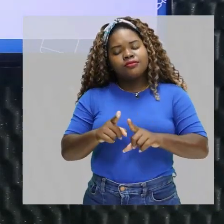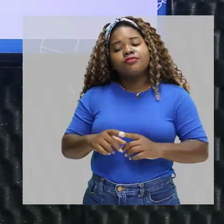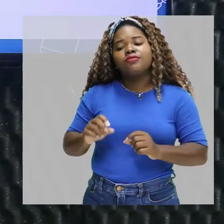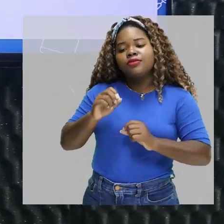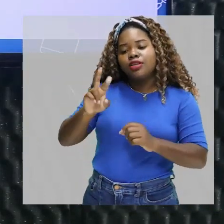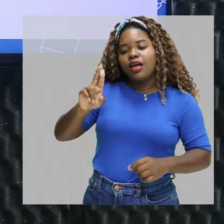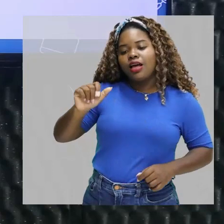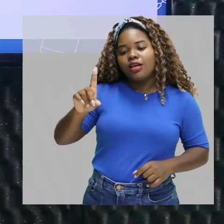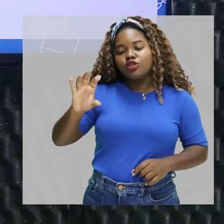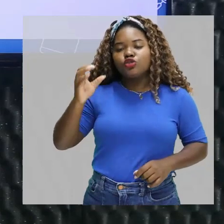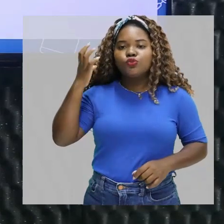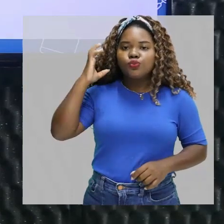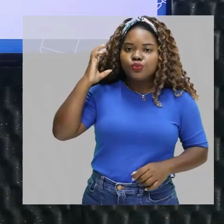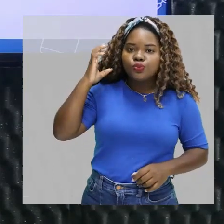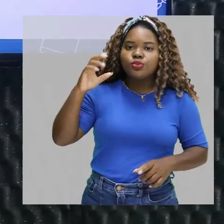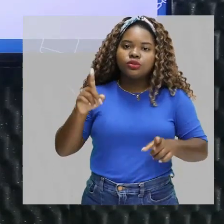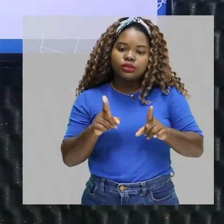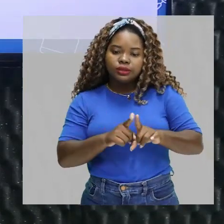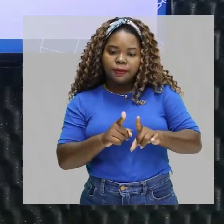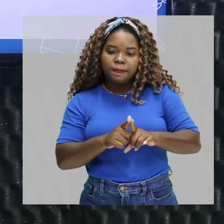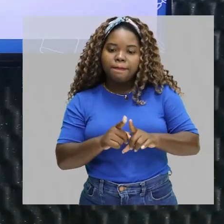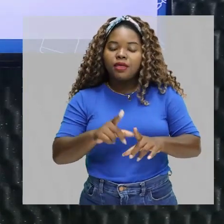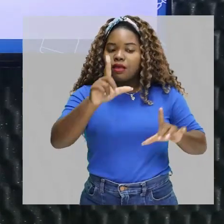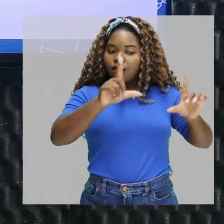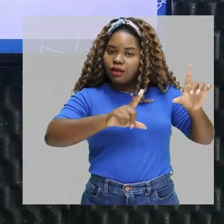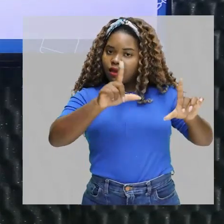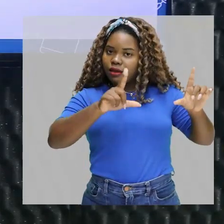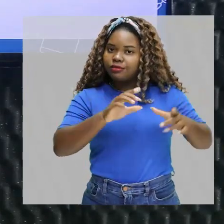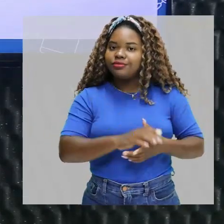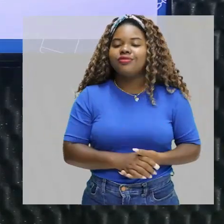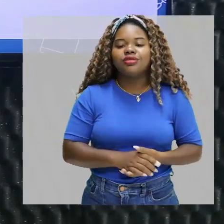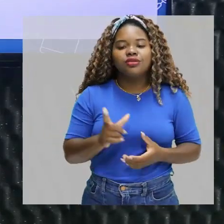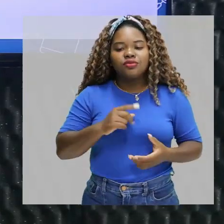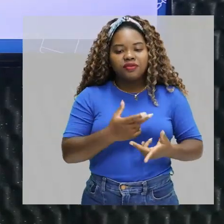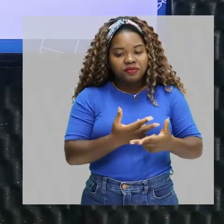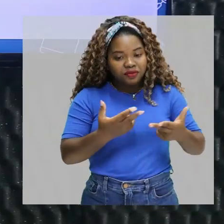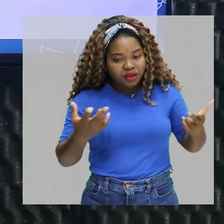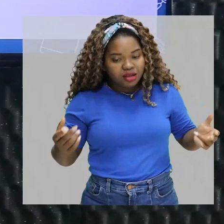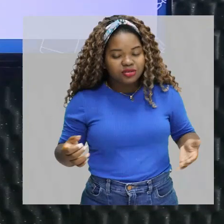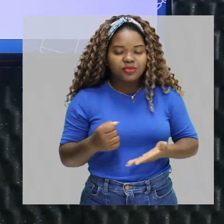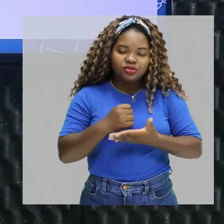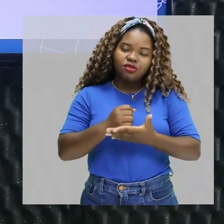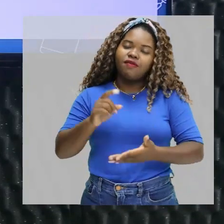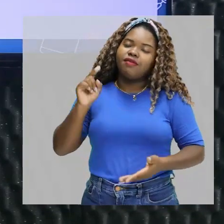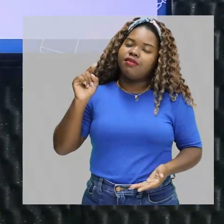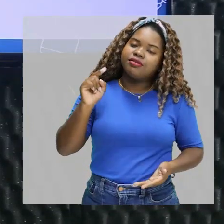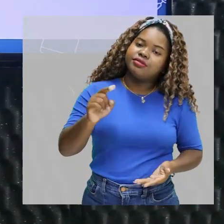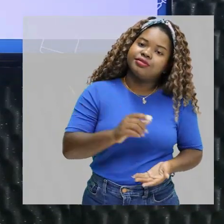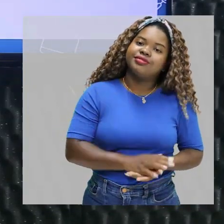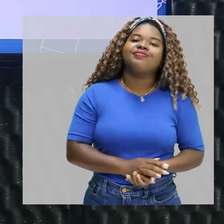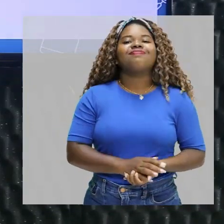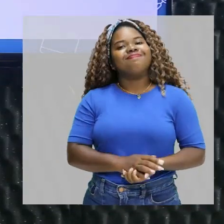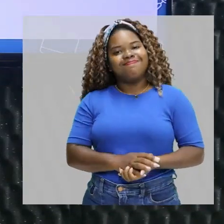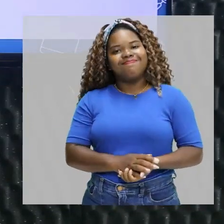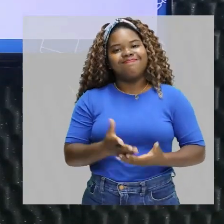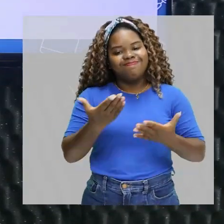os podcasts na rádio Timbira e claro também na televisão então estamos aí ó todas as mídias para te ajudar para que tu possa sair